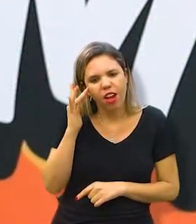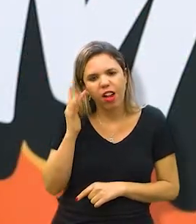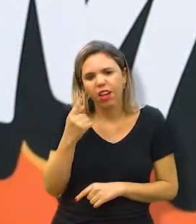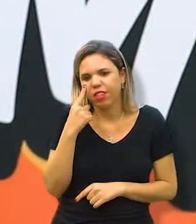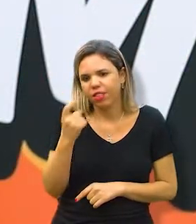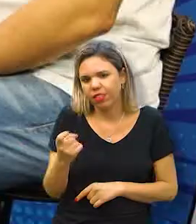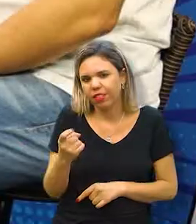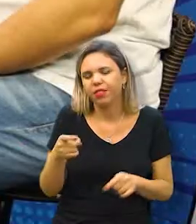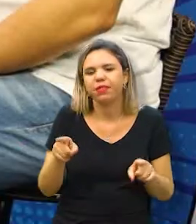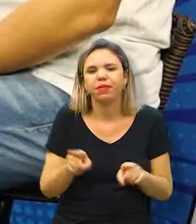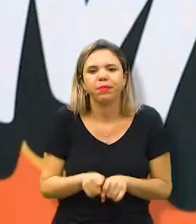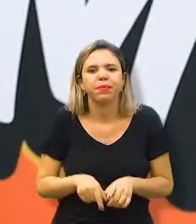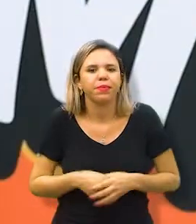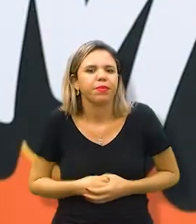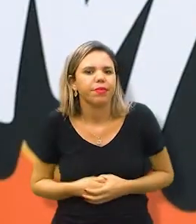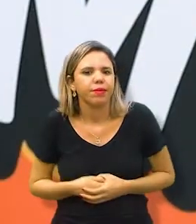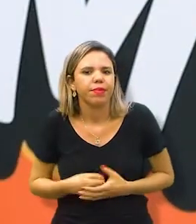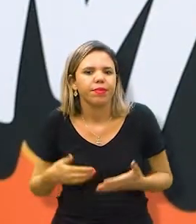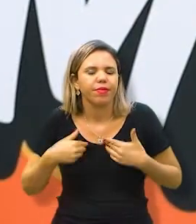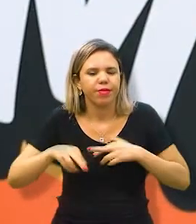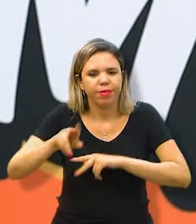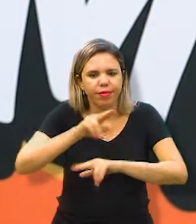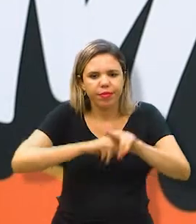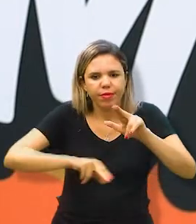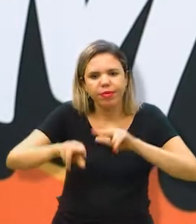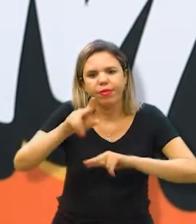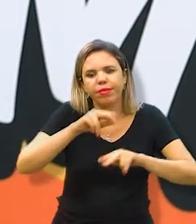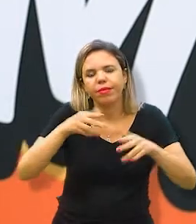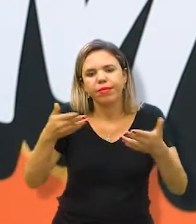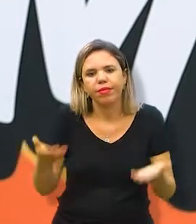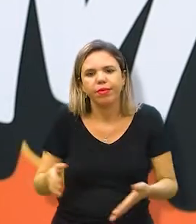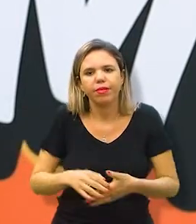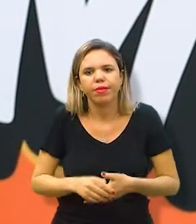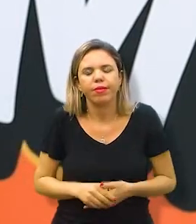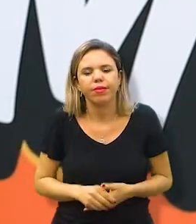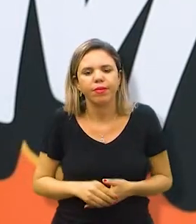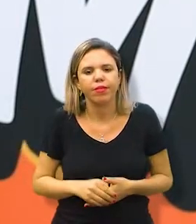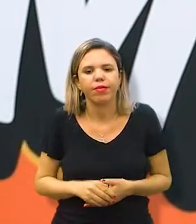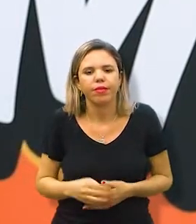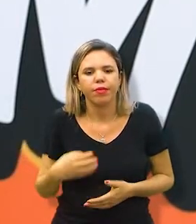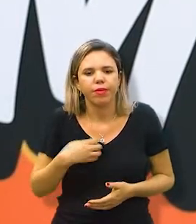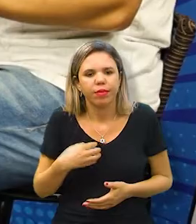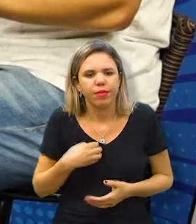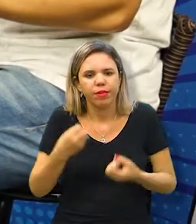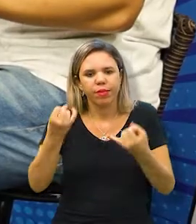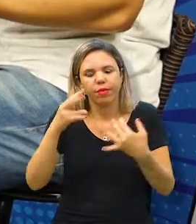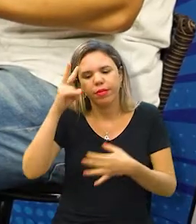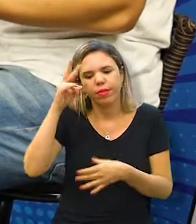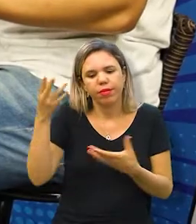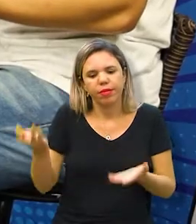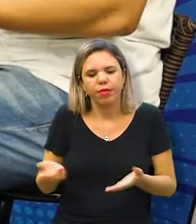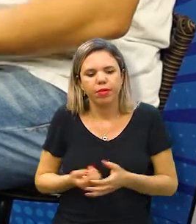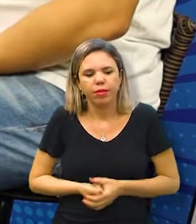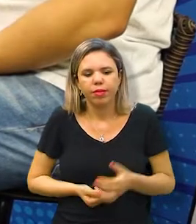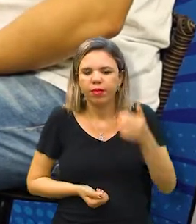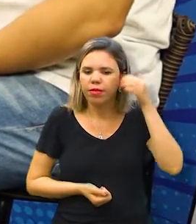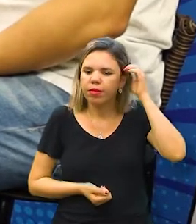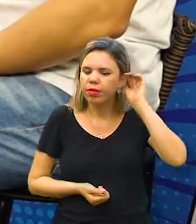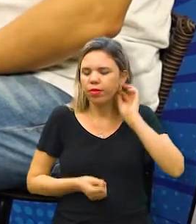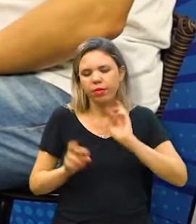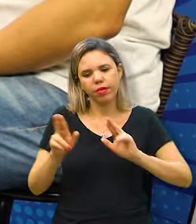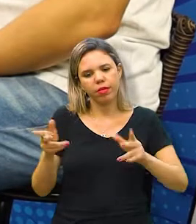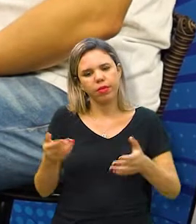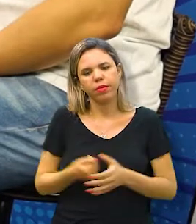super interessante também essa diversidade, né? E essa forma de contar a história, né? É